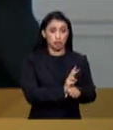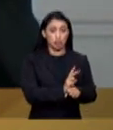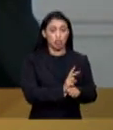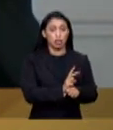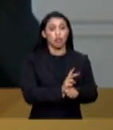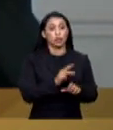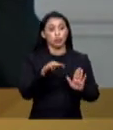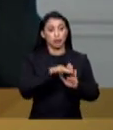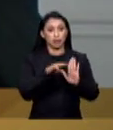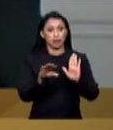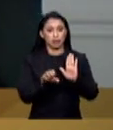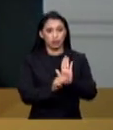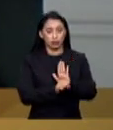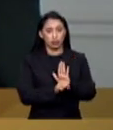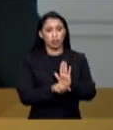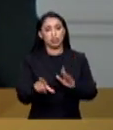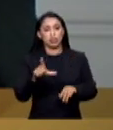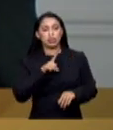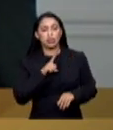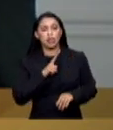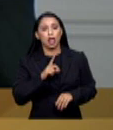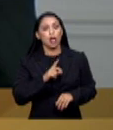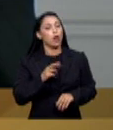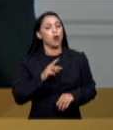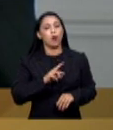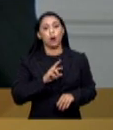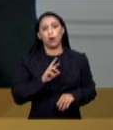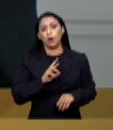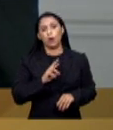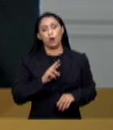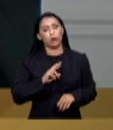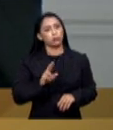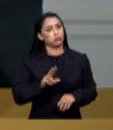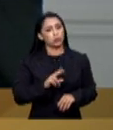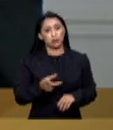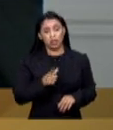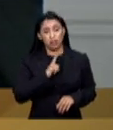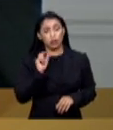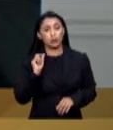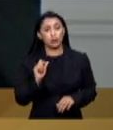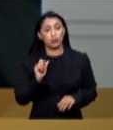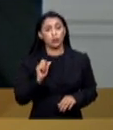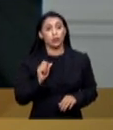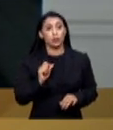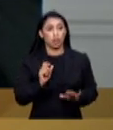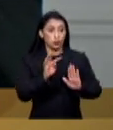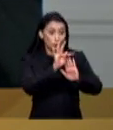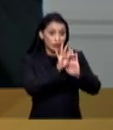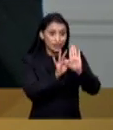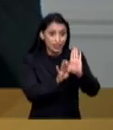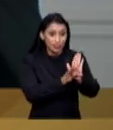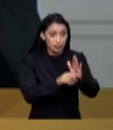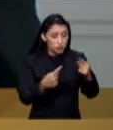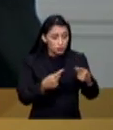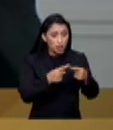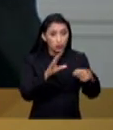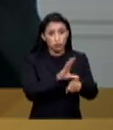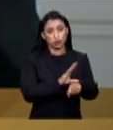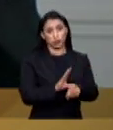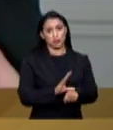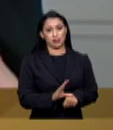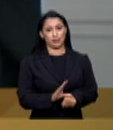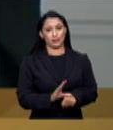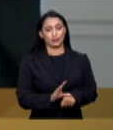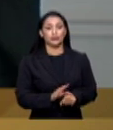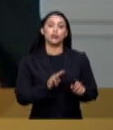do mandado de segurança, retirarem ou não sua força do próprio texto constitucional, ou se